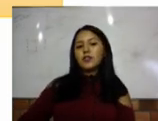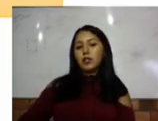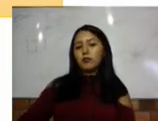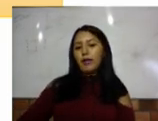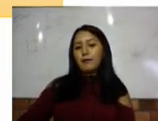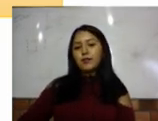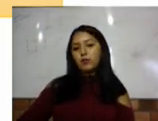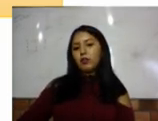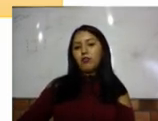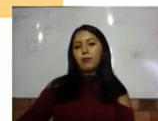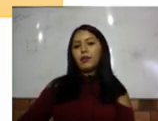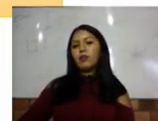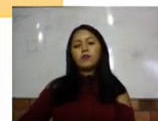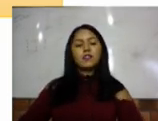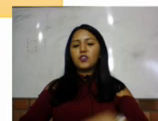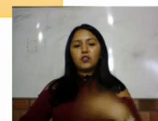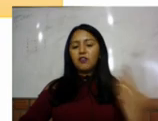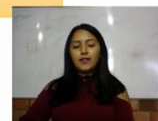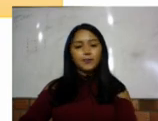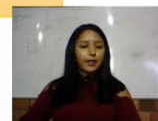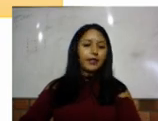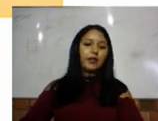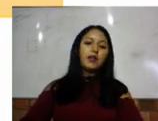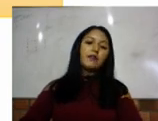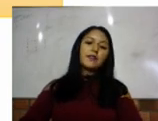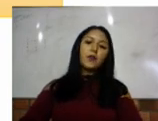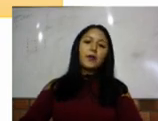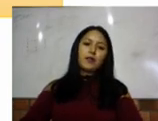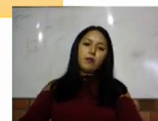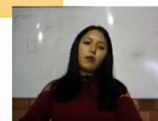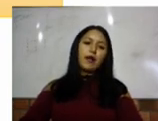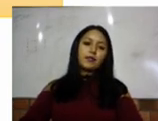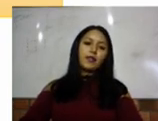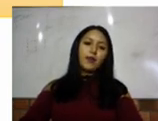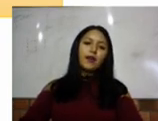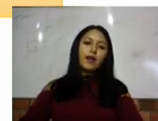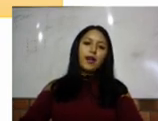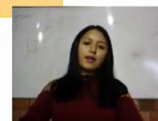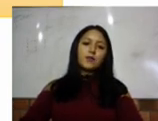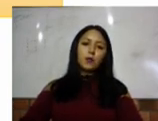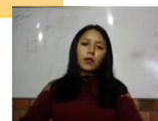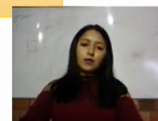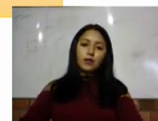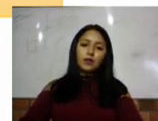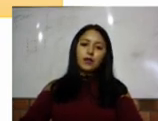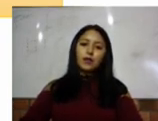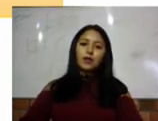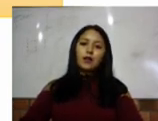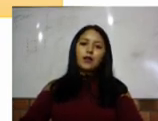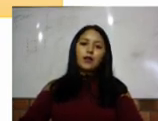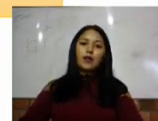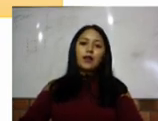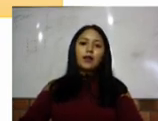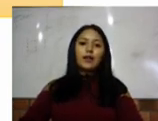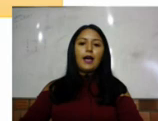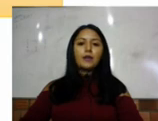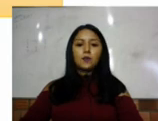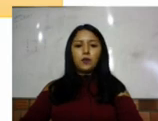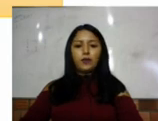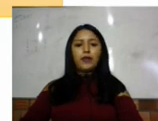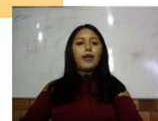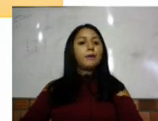porta se o artigo é masculino ou feminino o sentido não vai se perder vai ser o mesmo é o caso aqui ó ele açúcar e